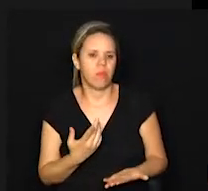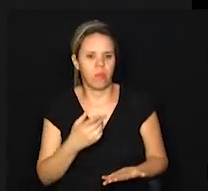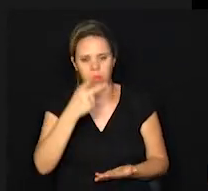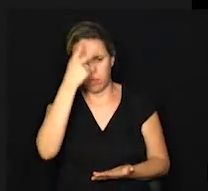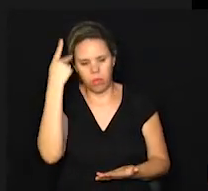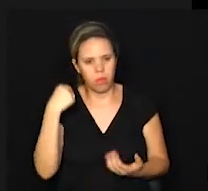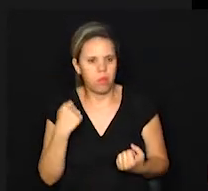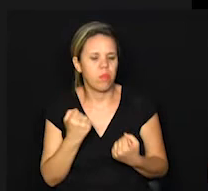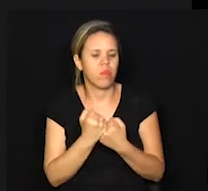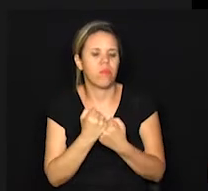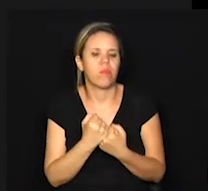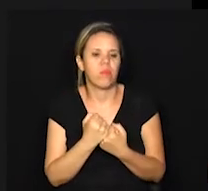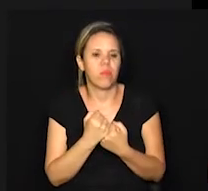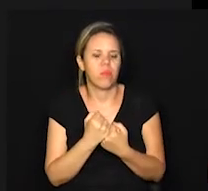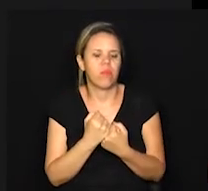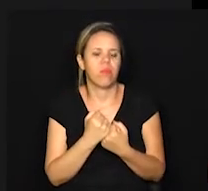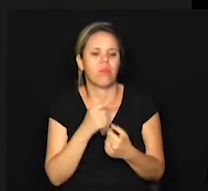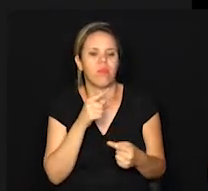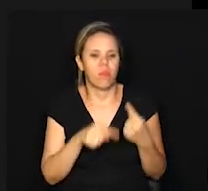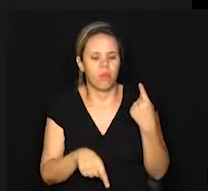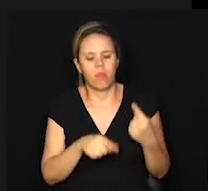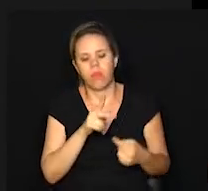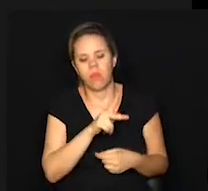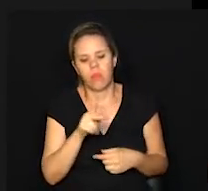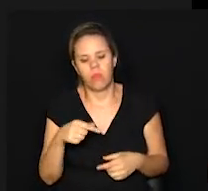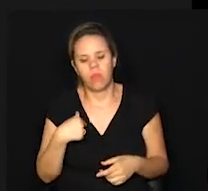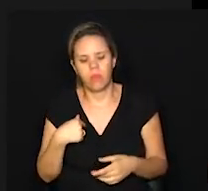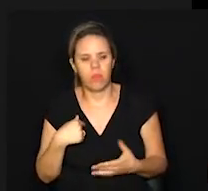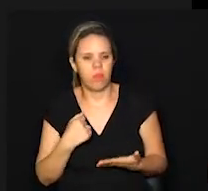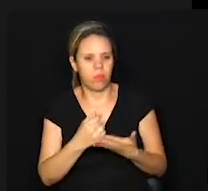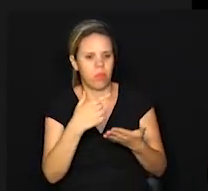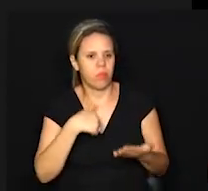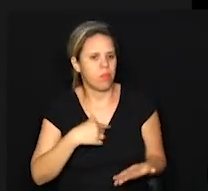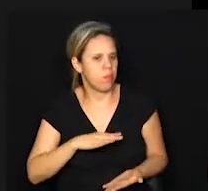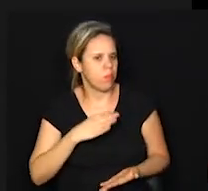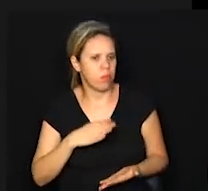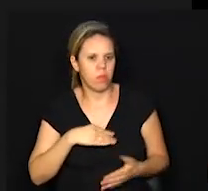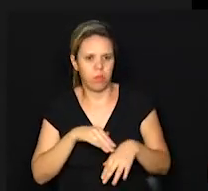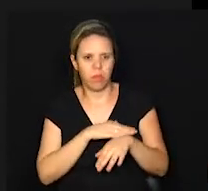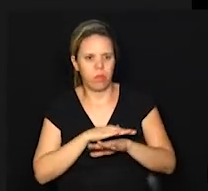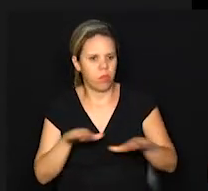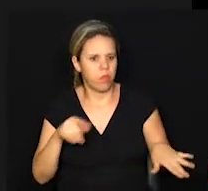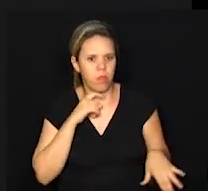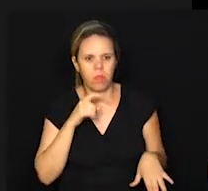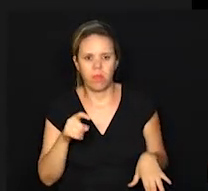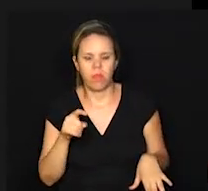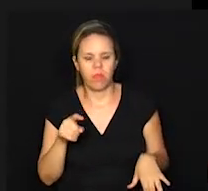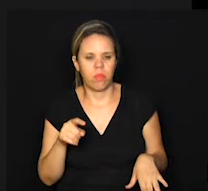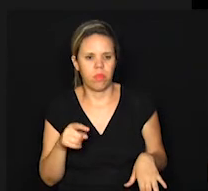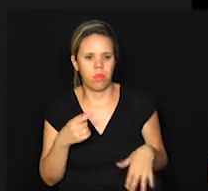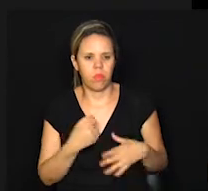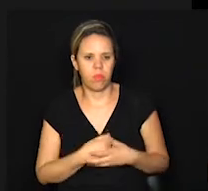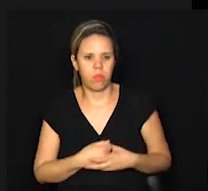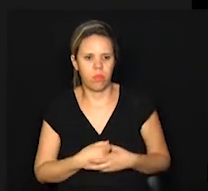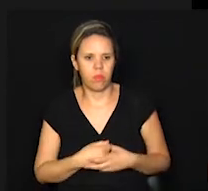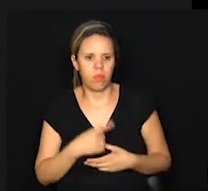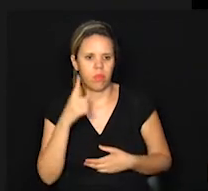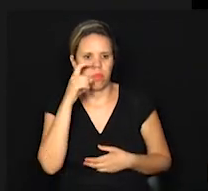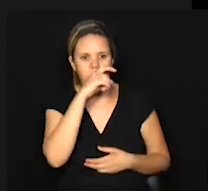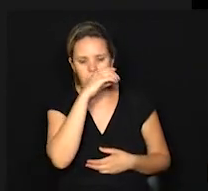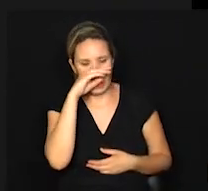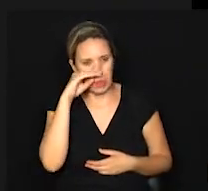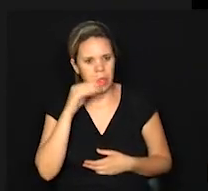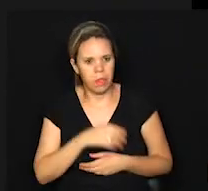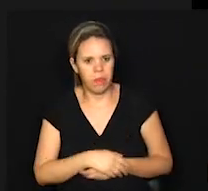me ajudar naquela faculdade, porque eu não tenho coragem de conversar com mais ninguém sobre isso. Está sendo muito